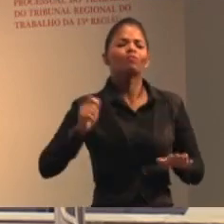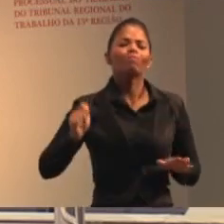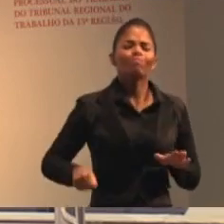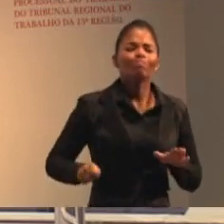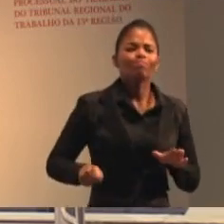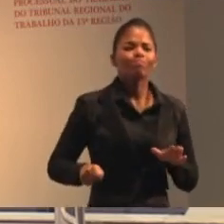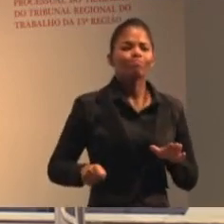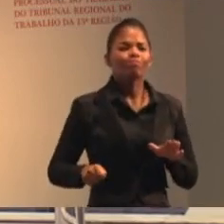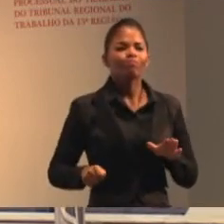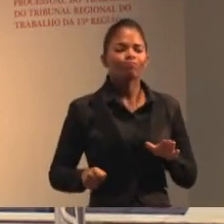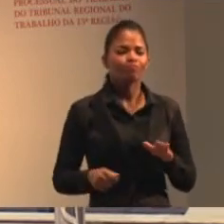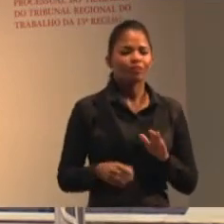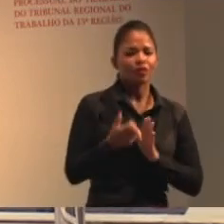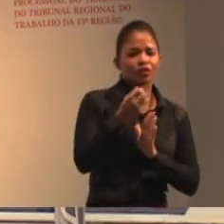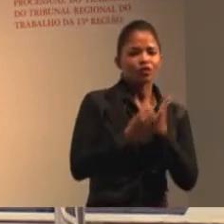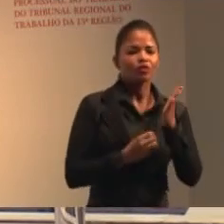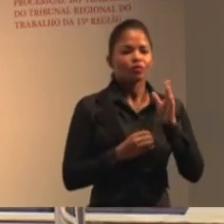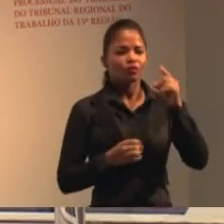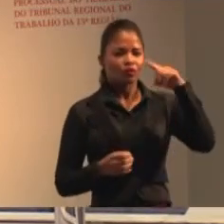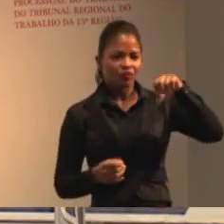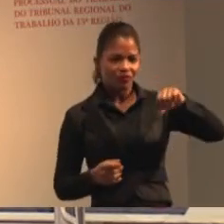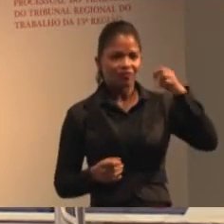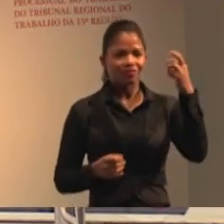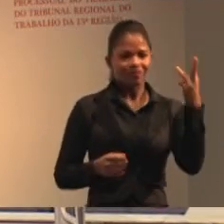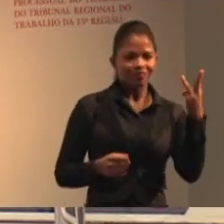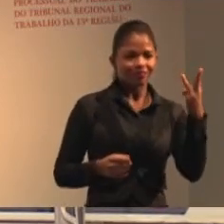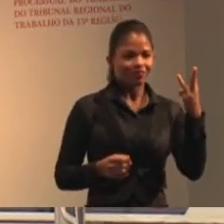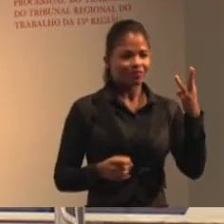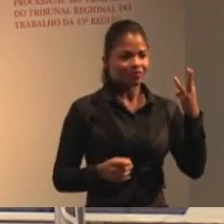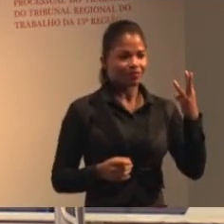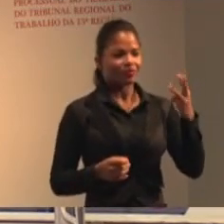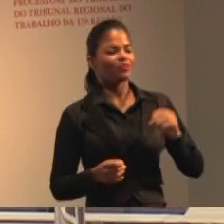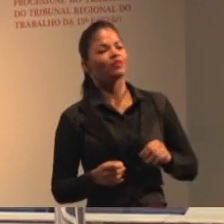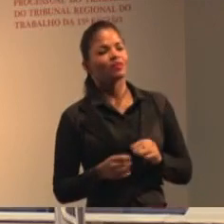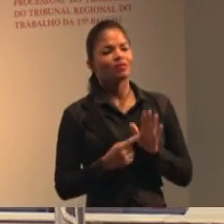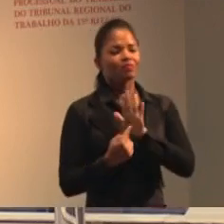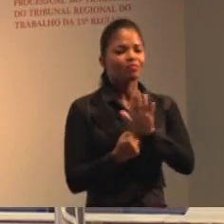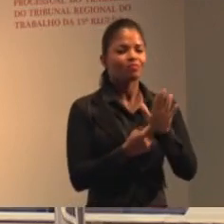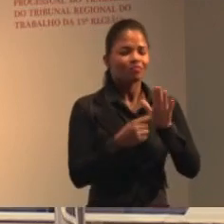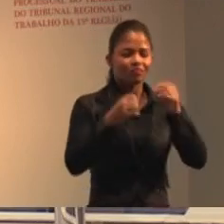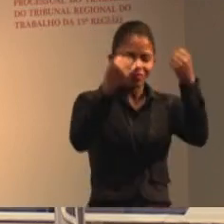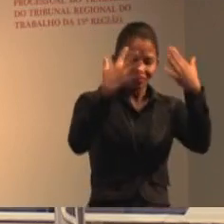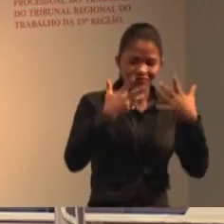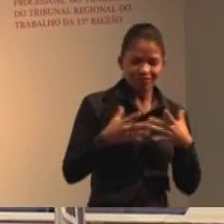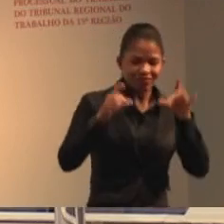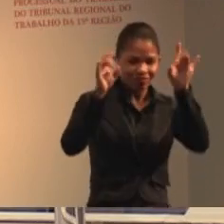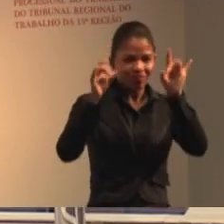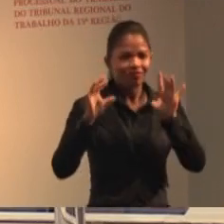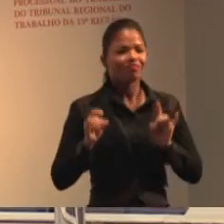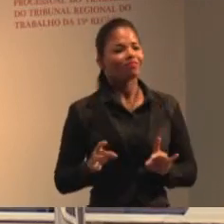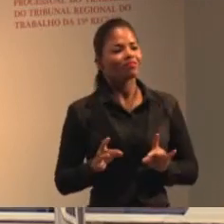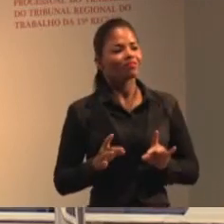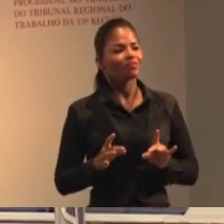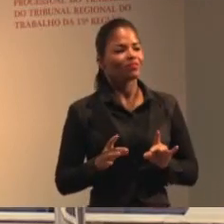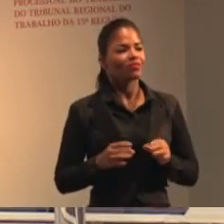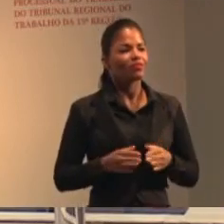artigo 93 da Constituição Federal, dispositivo longo e detalhado, que disciplina o ingresso e